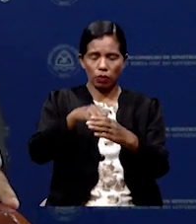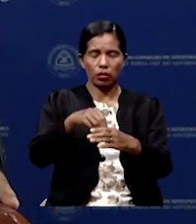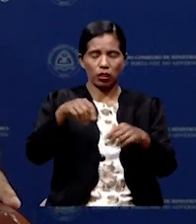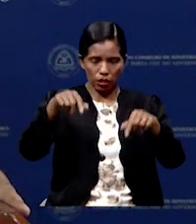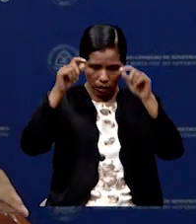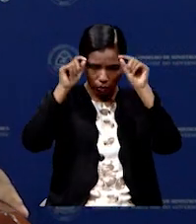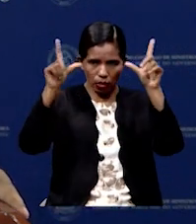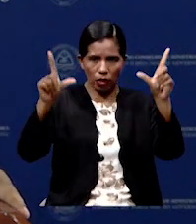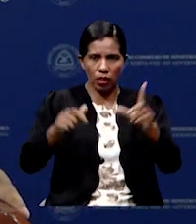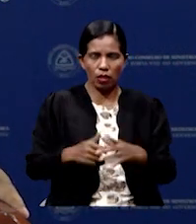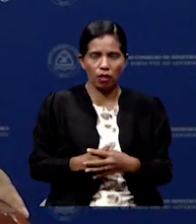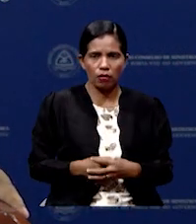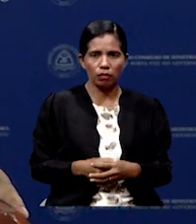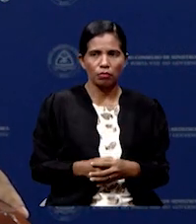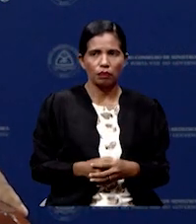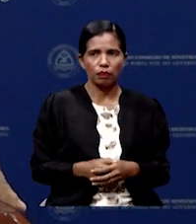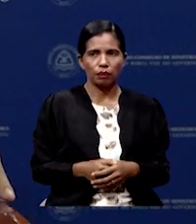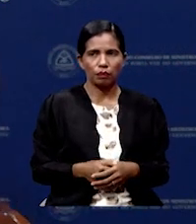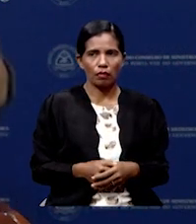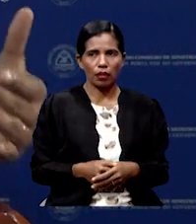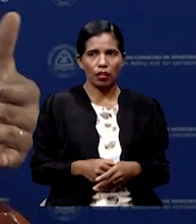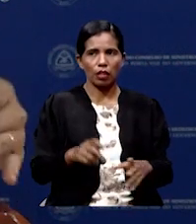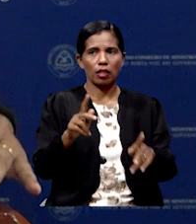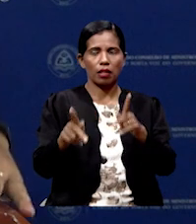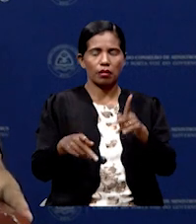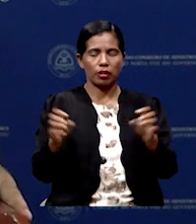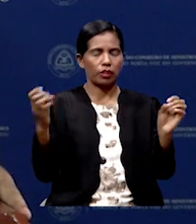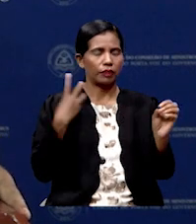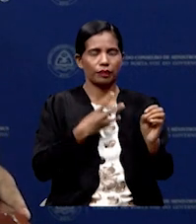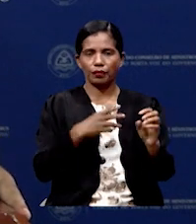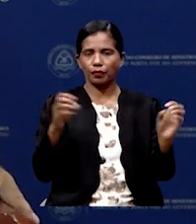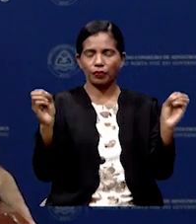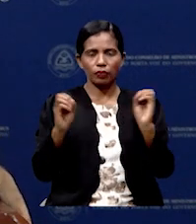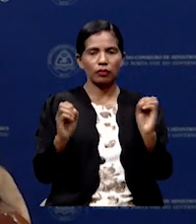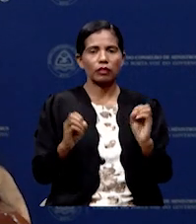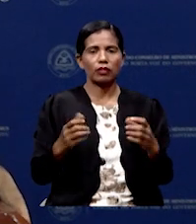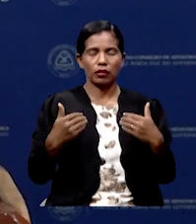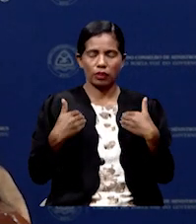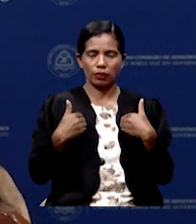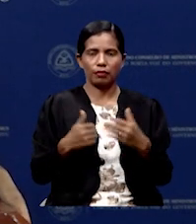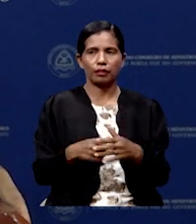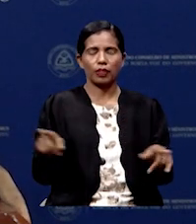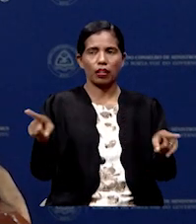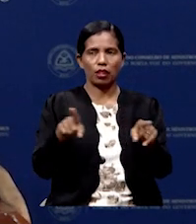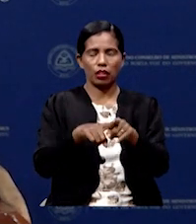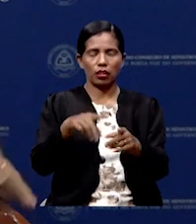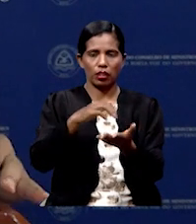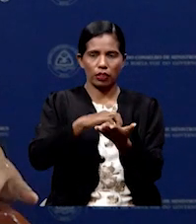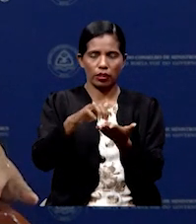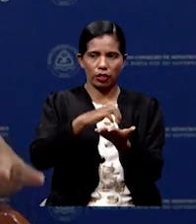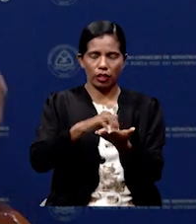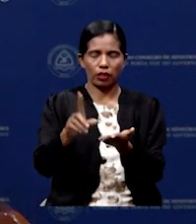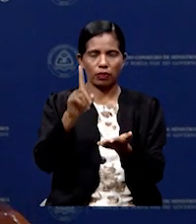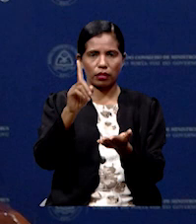Timor-Leste, no Timor-Nian, povo e tase lá escapa carek da ne, saia nessa prática ida